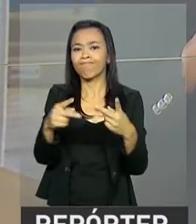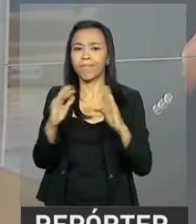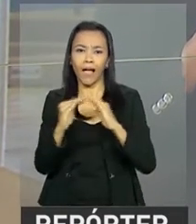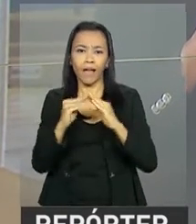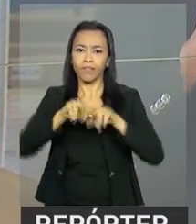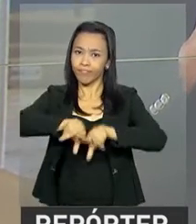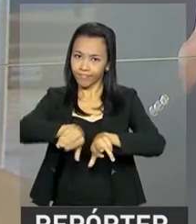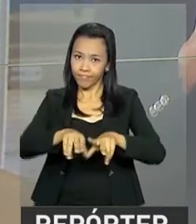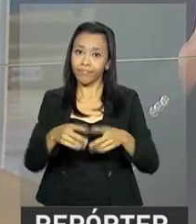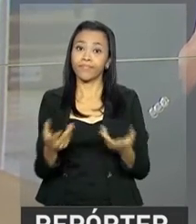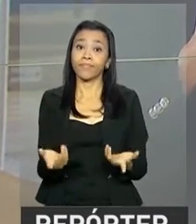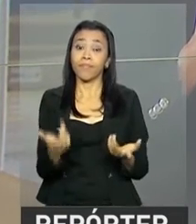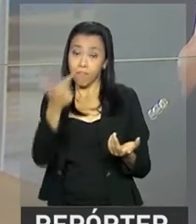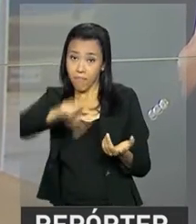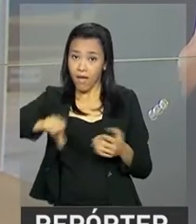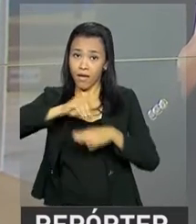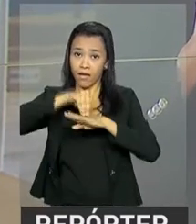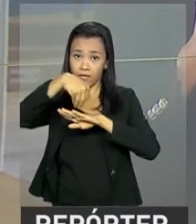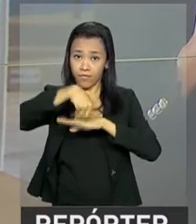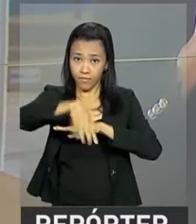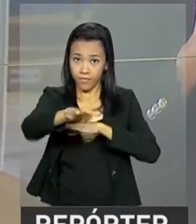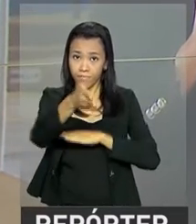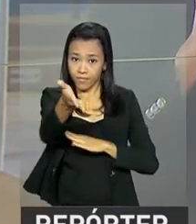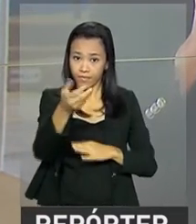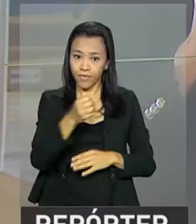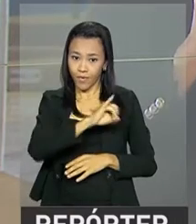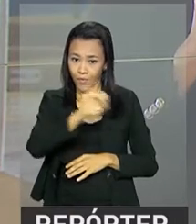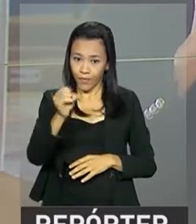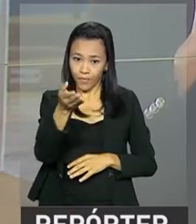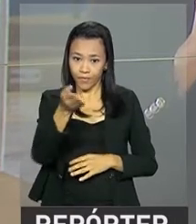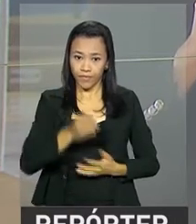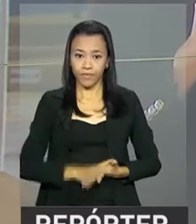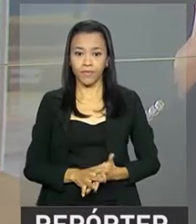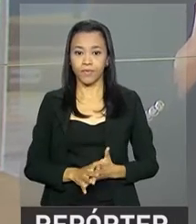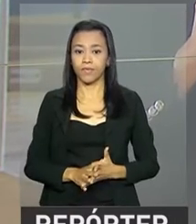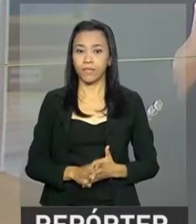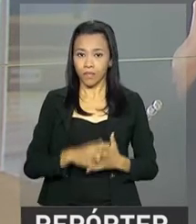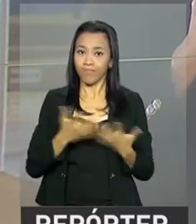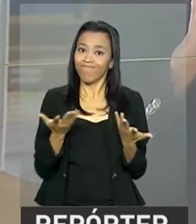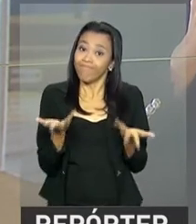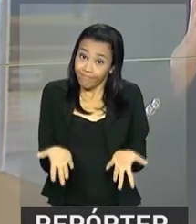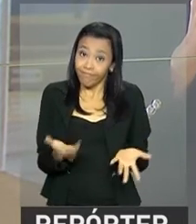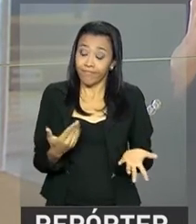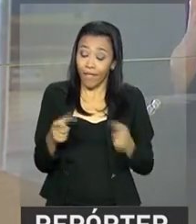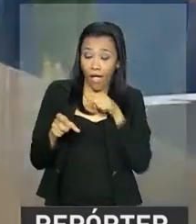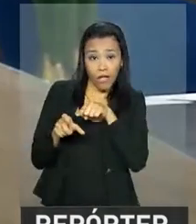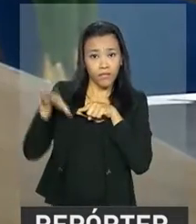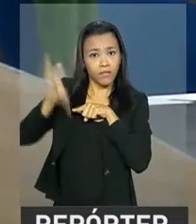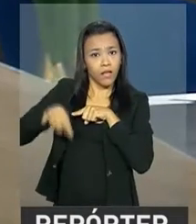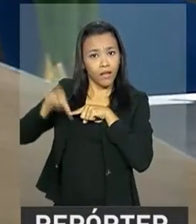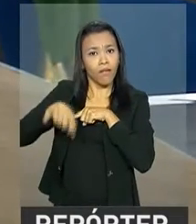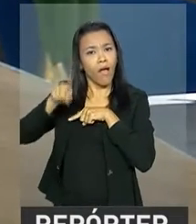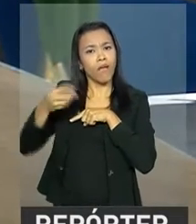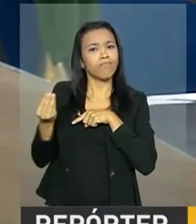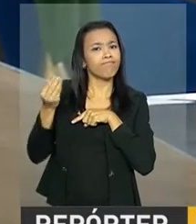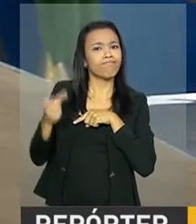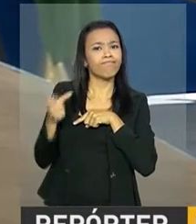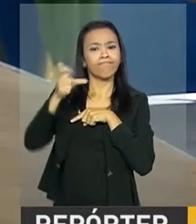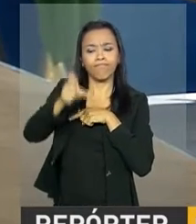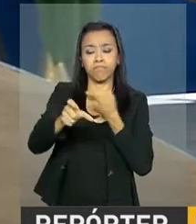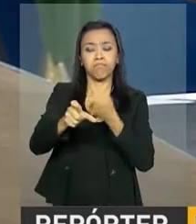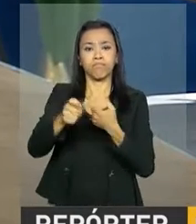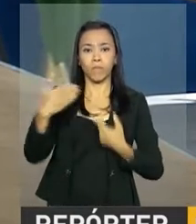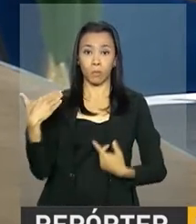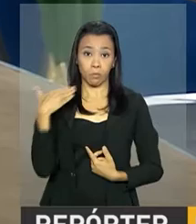palácio planalto e tem mais informações com a gente ou paula olhando pois é esse cartão ele vai ser fornecido pela caixa econômica federal